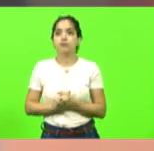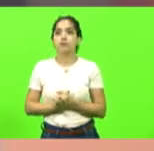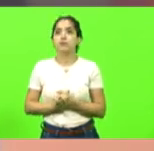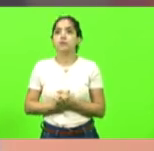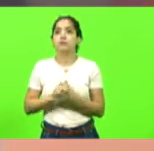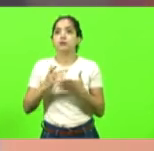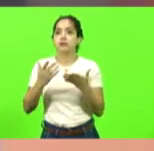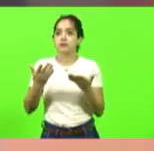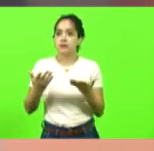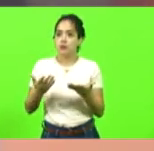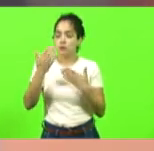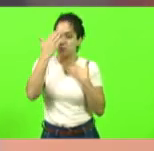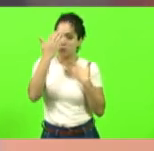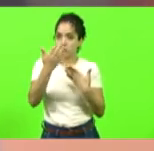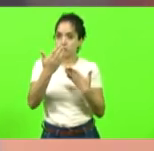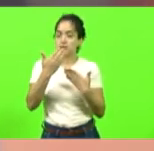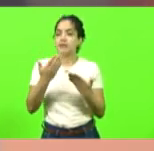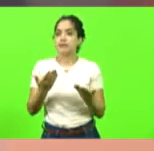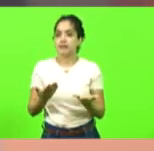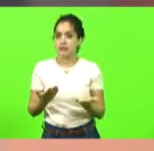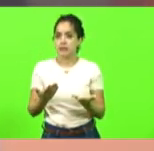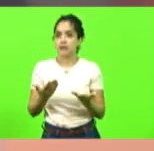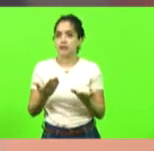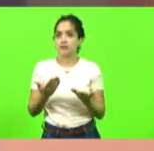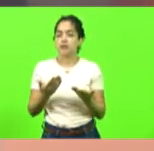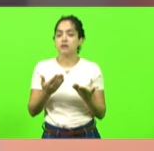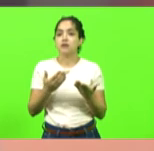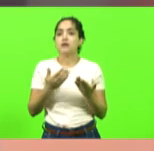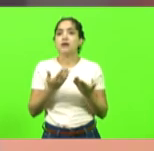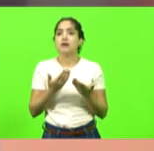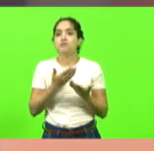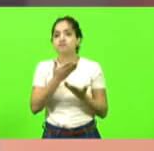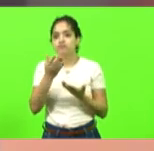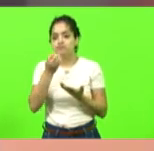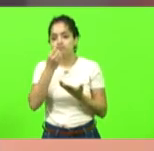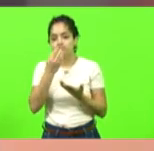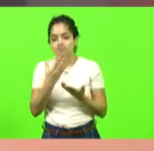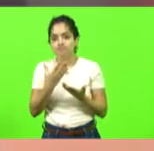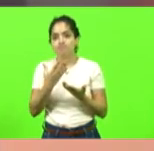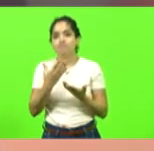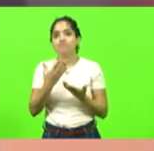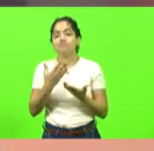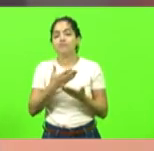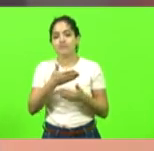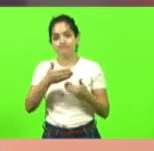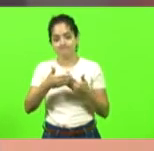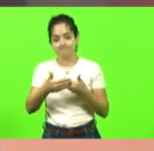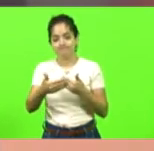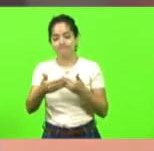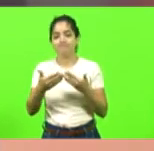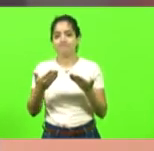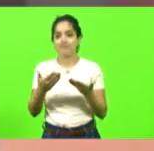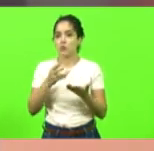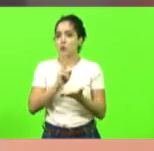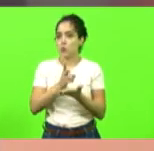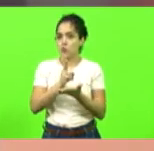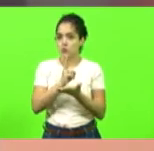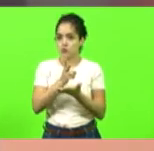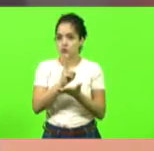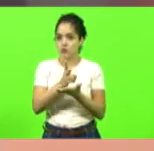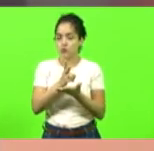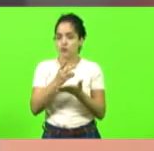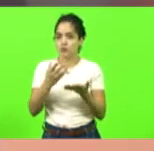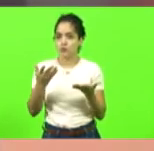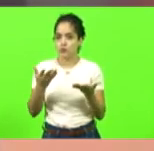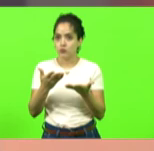Então, muito obrigada, fiquem bem e tenham um bom dia e que a gente continue sempre